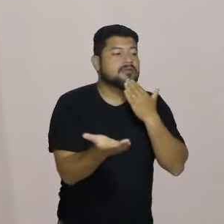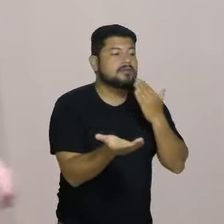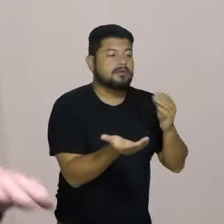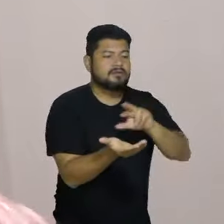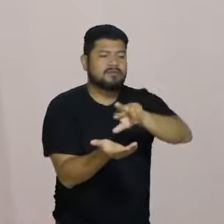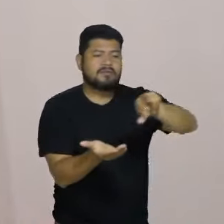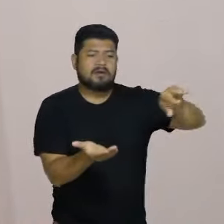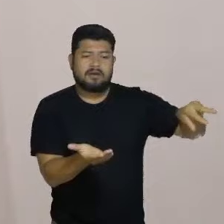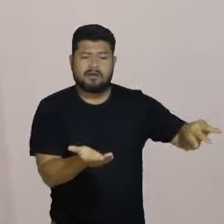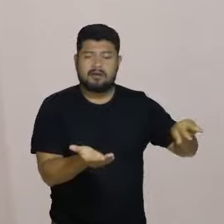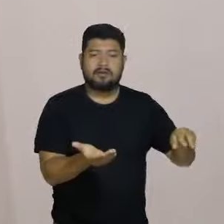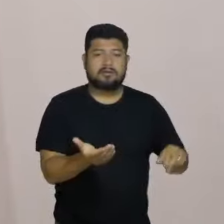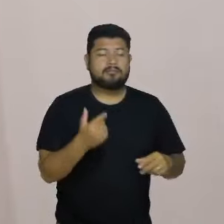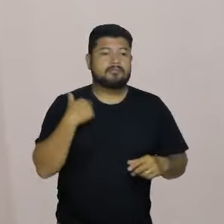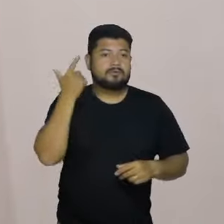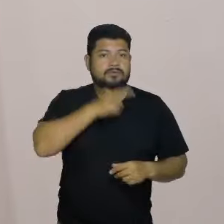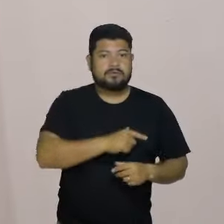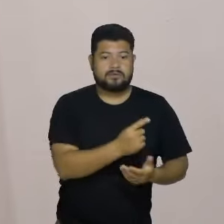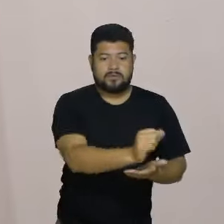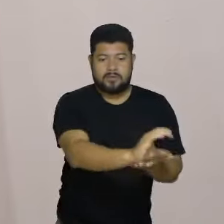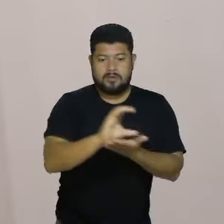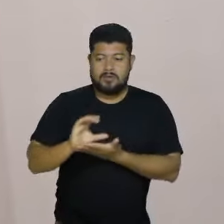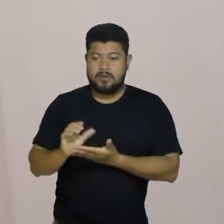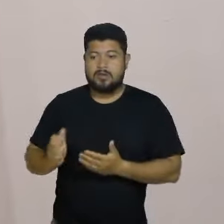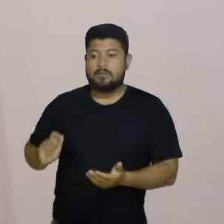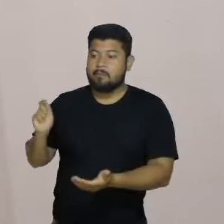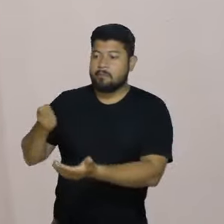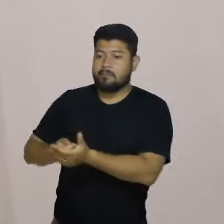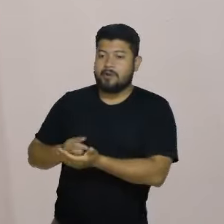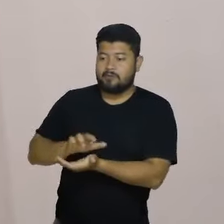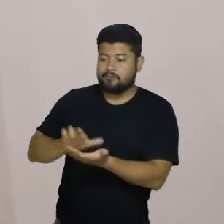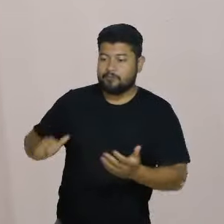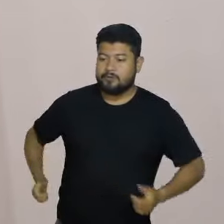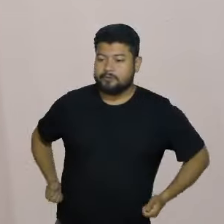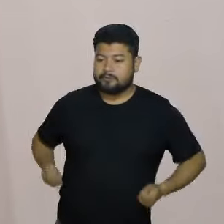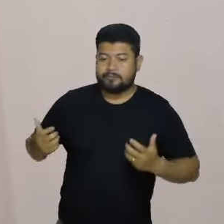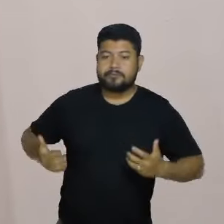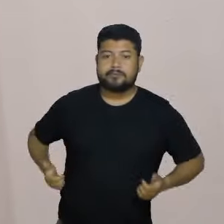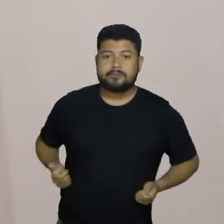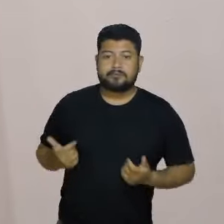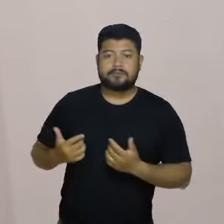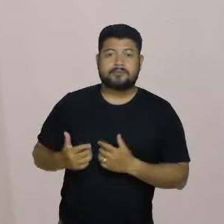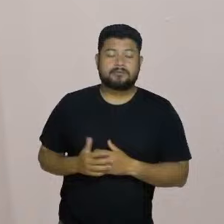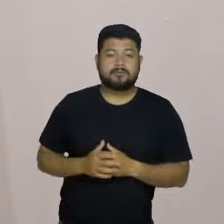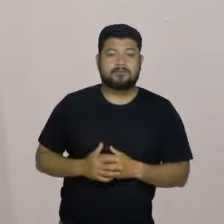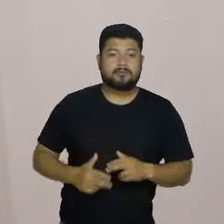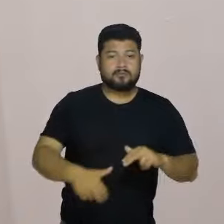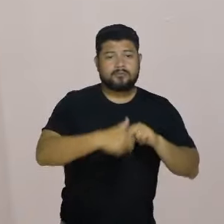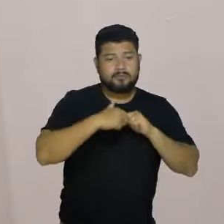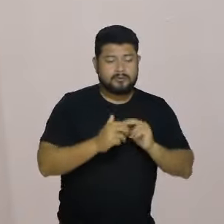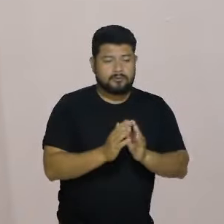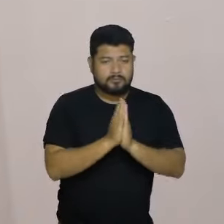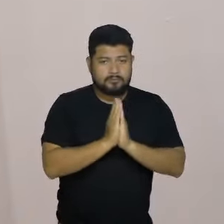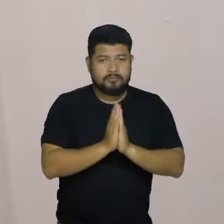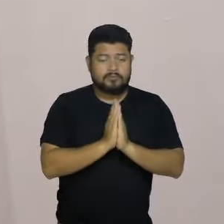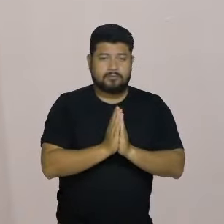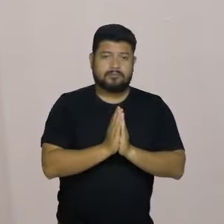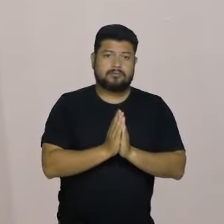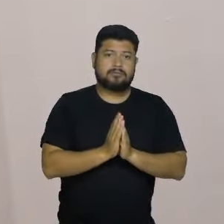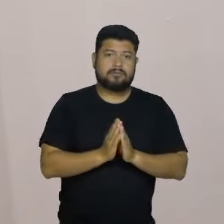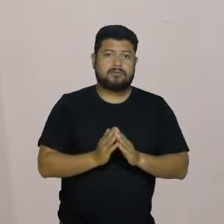para custeio de suas instituições. Daí o pedido, mantenham